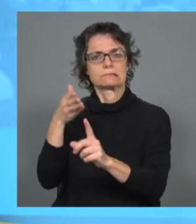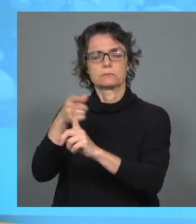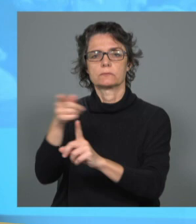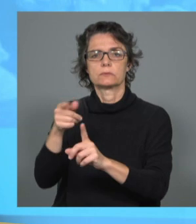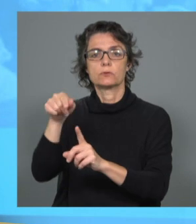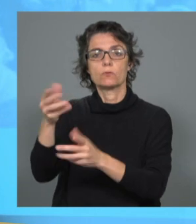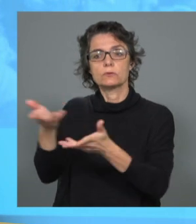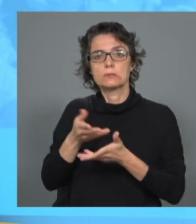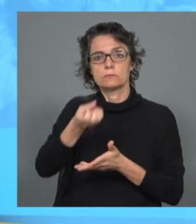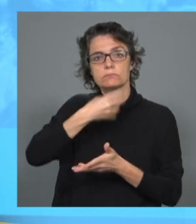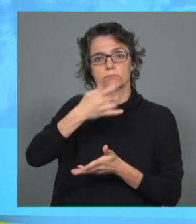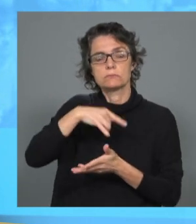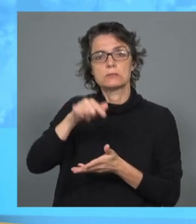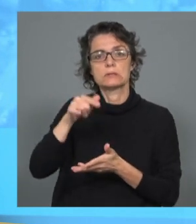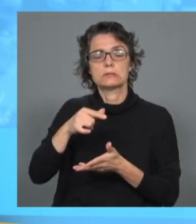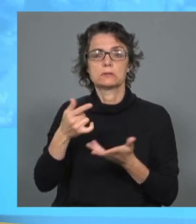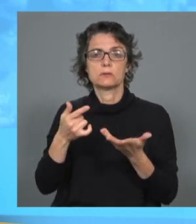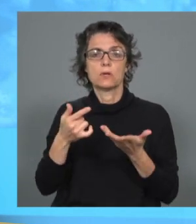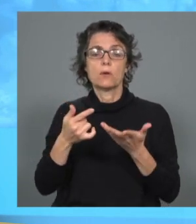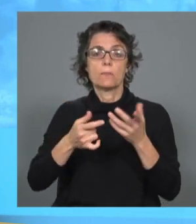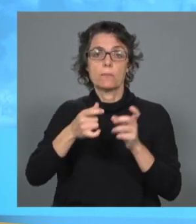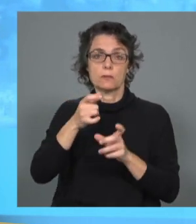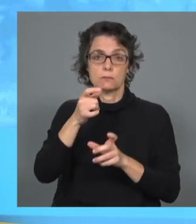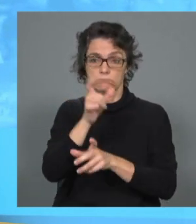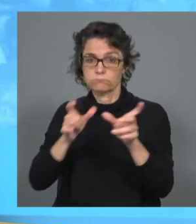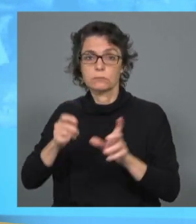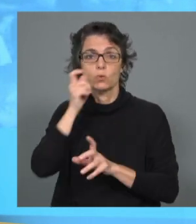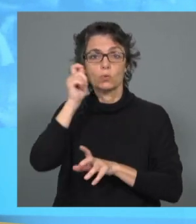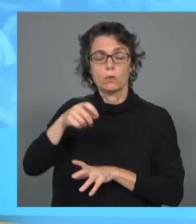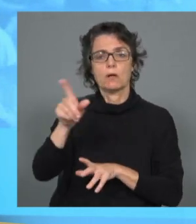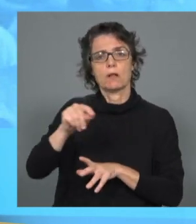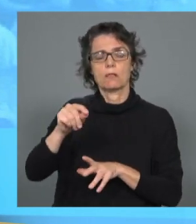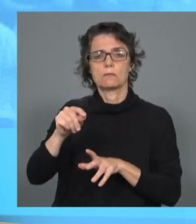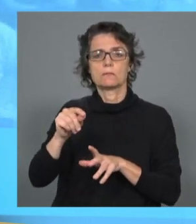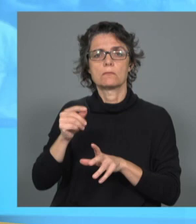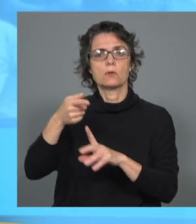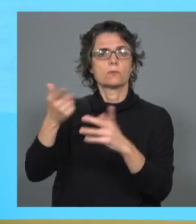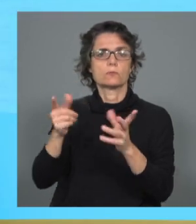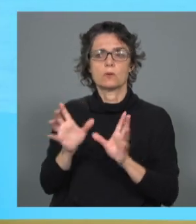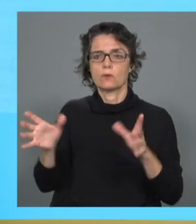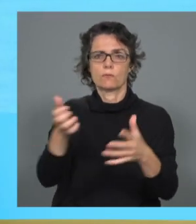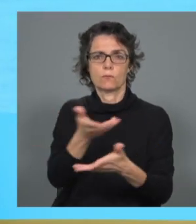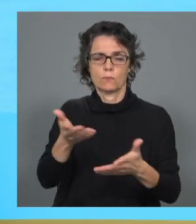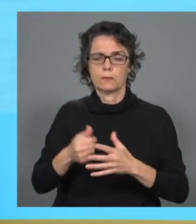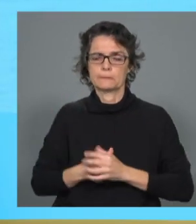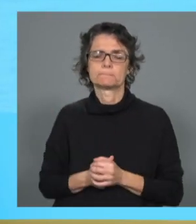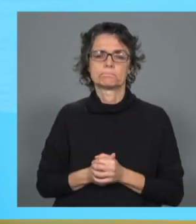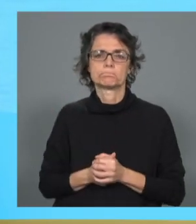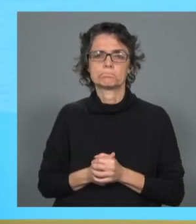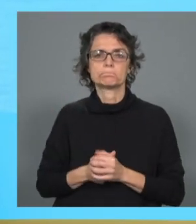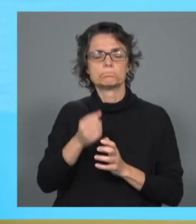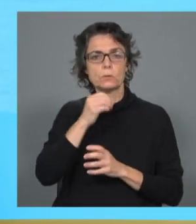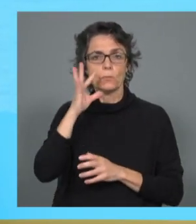alcance desta iniciativa, seja para os muitos ucranianos, seja para a própria comunidade. Padre Hugo, boa tarde. Boa tarde. Obrigado